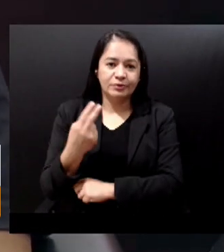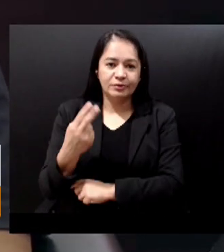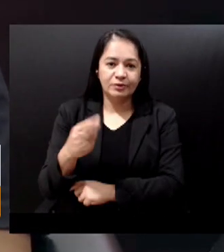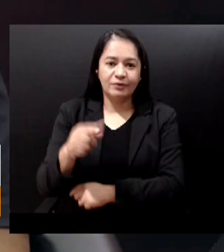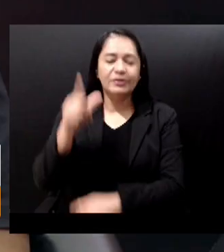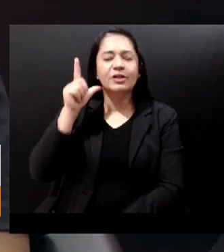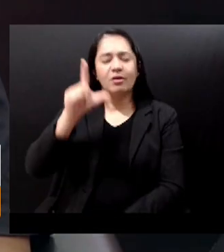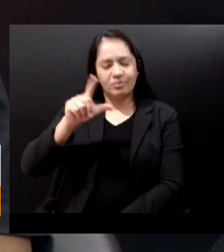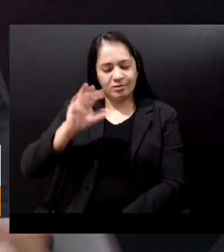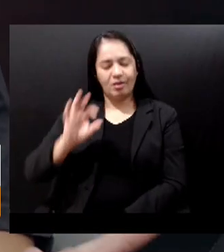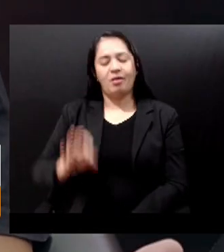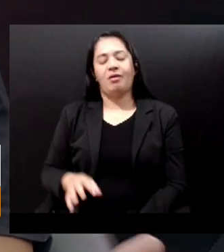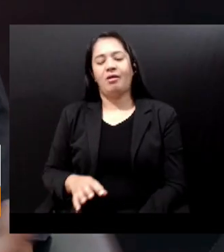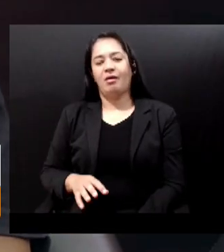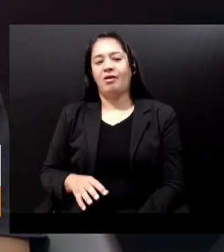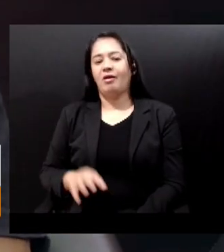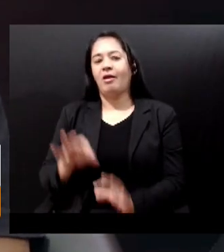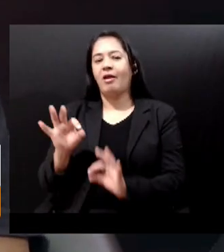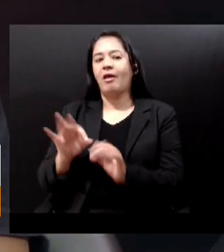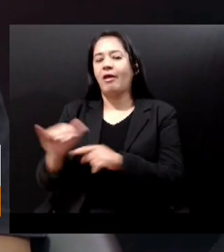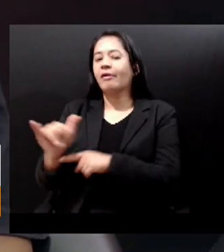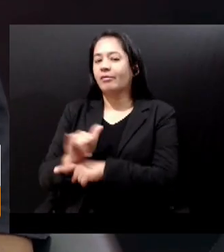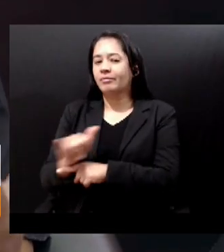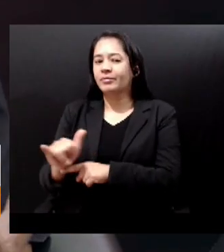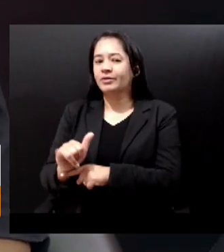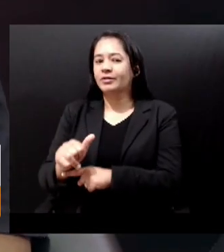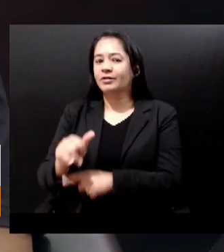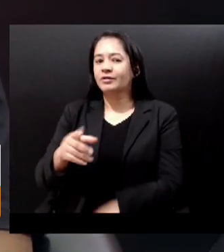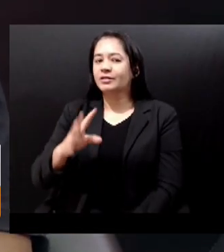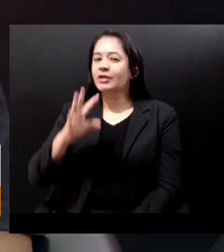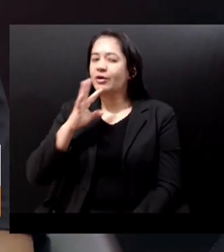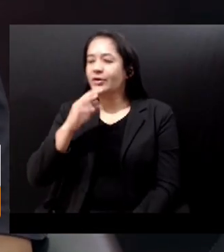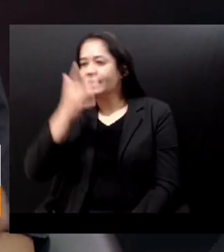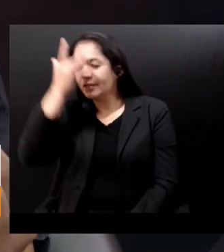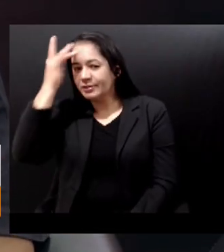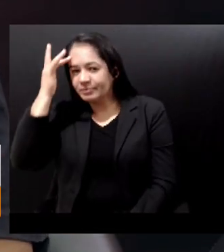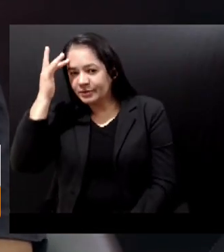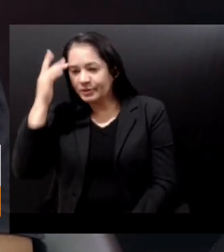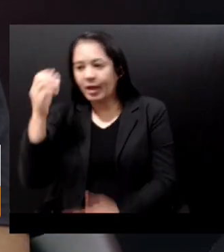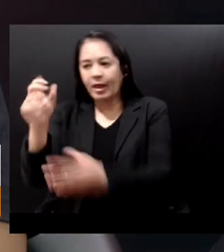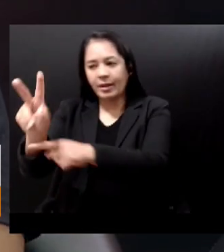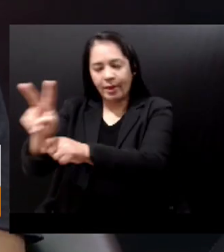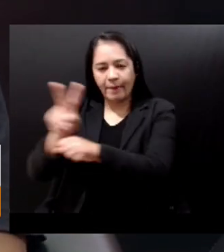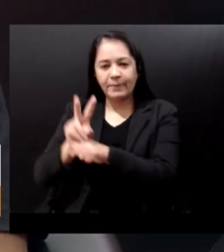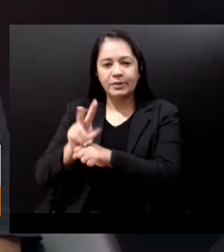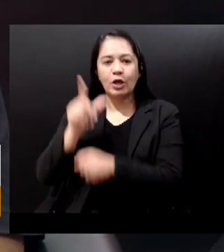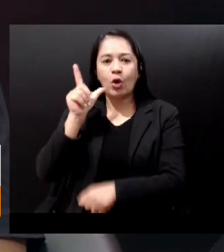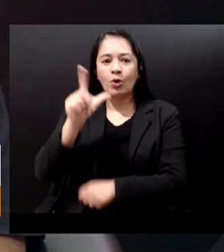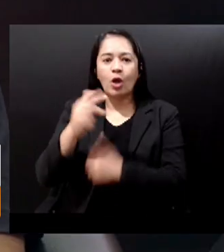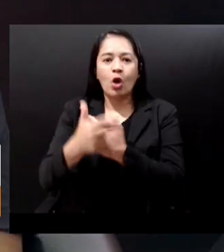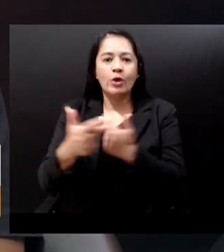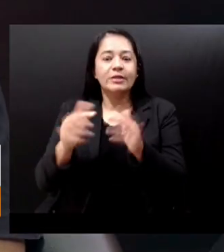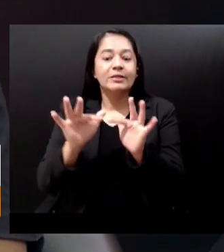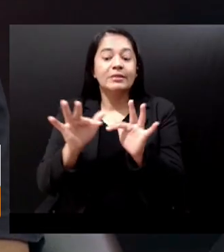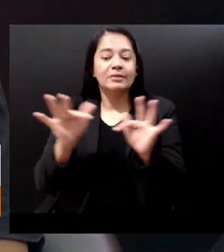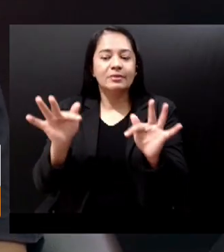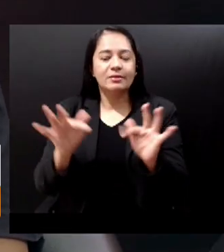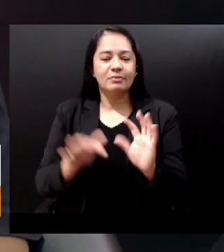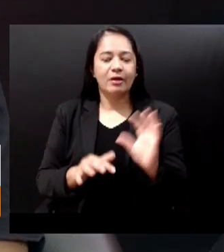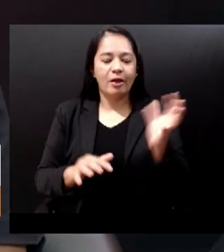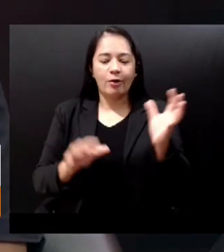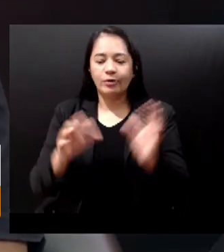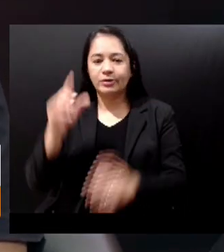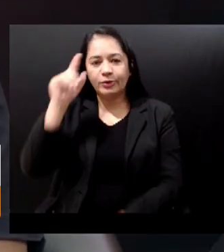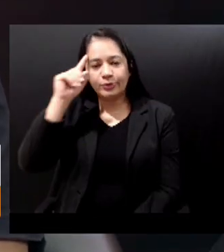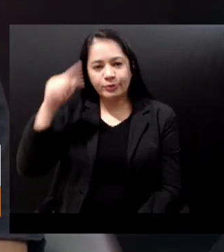Você consegue, às vezes você tem conhecidos na academia, você consegue pegar emprestado. Então, coisas pequenas que vão acontecendo no dia, que você vai